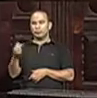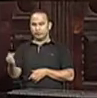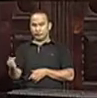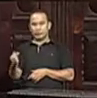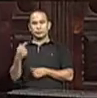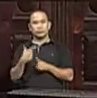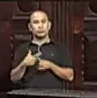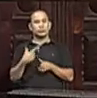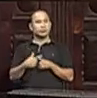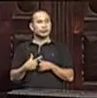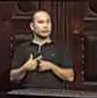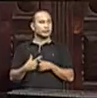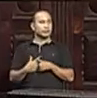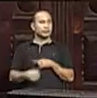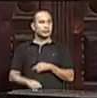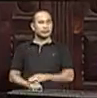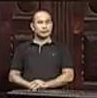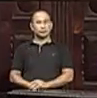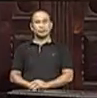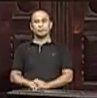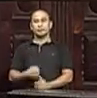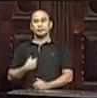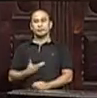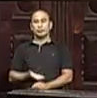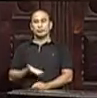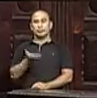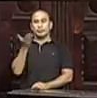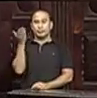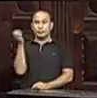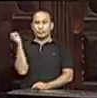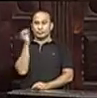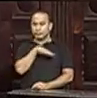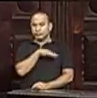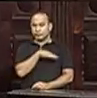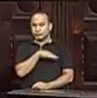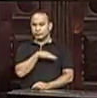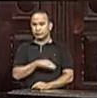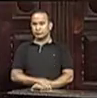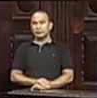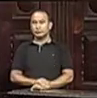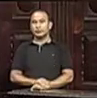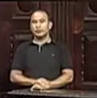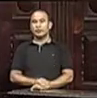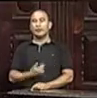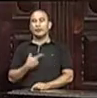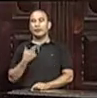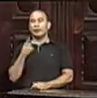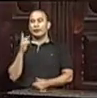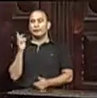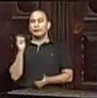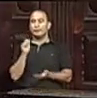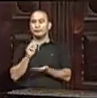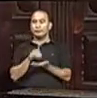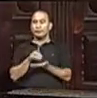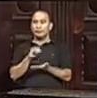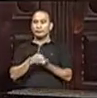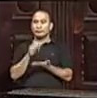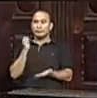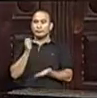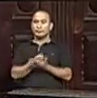Porque, com esse aumento abusivo, a inadimplência vai crescer